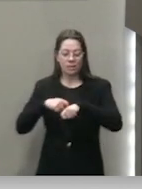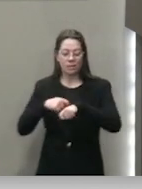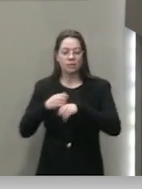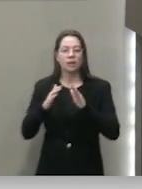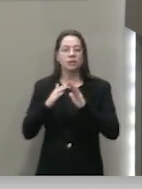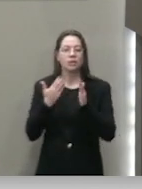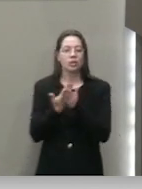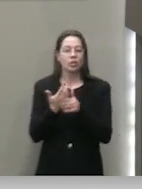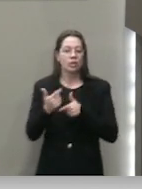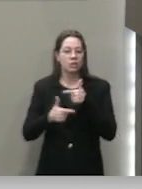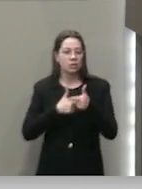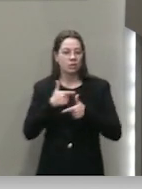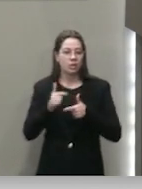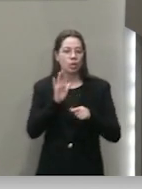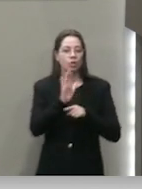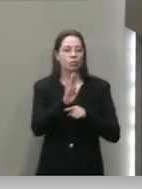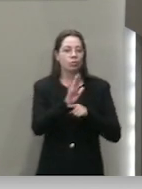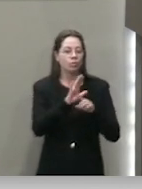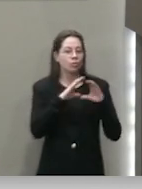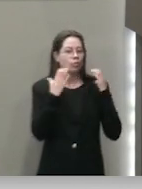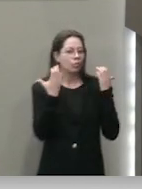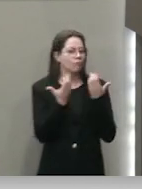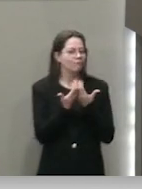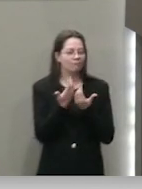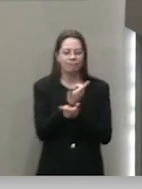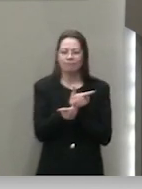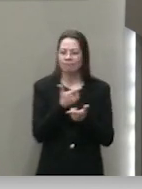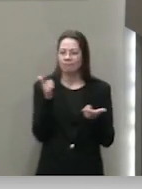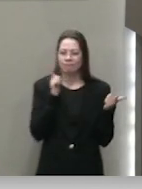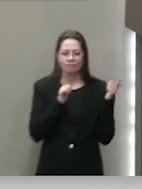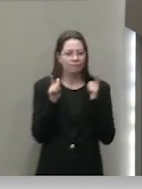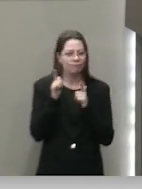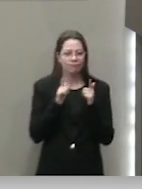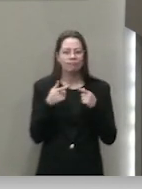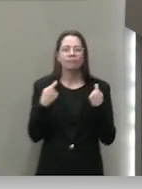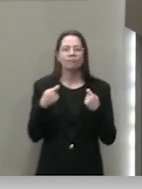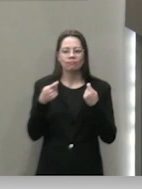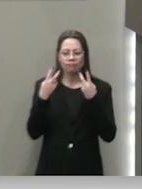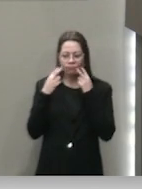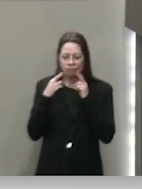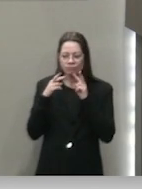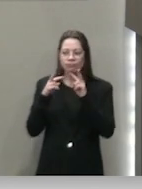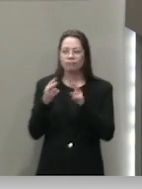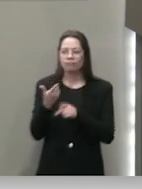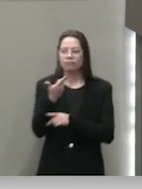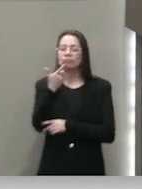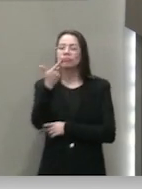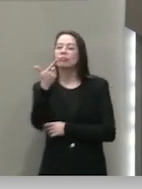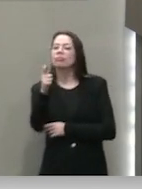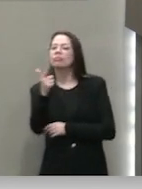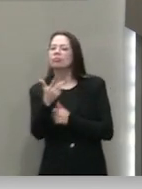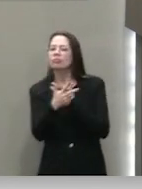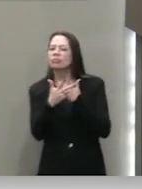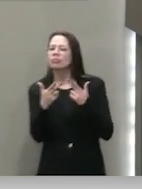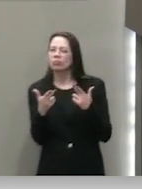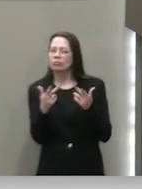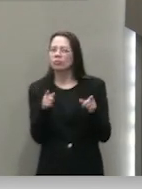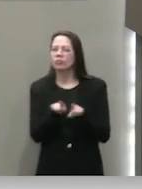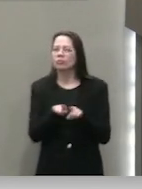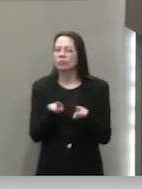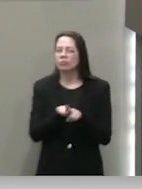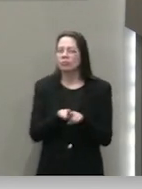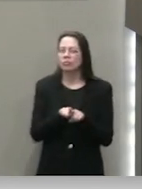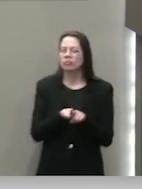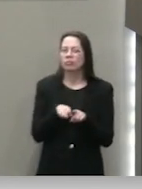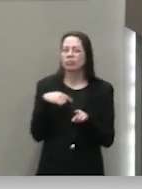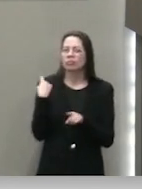atenderem a nossa comunidade. Então, a gente tem que ter um olhar para esse adoecimento da categoria. E outro fator que nos traz